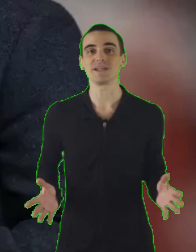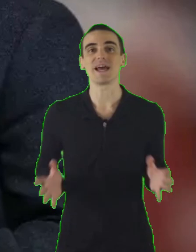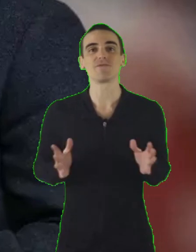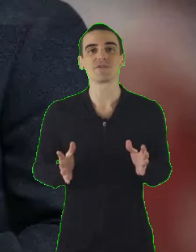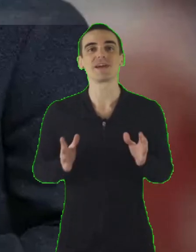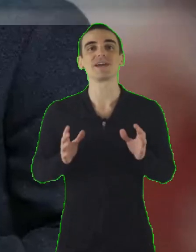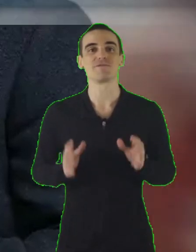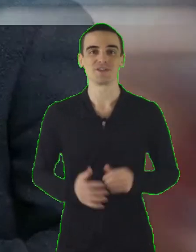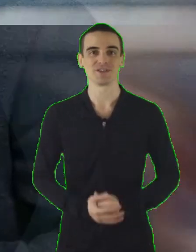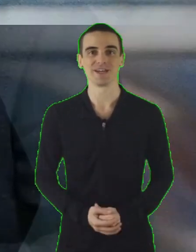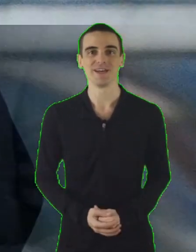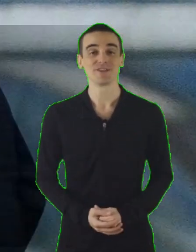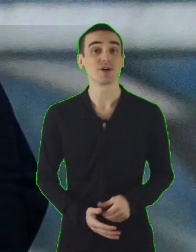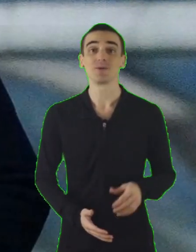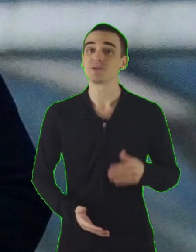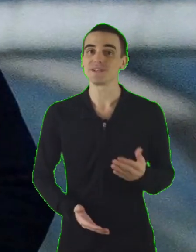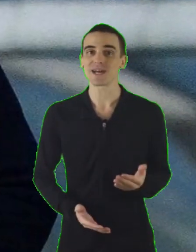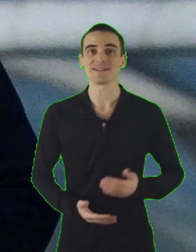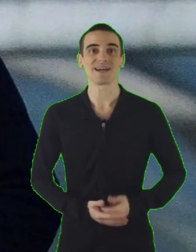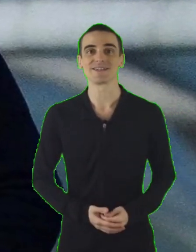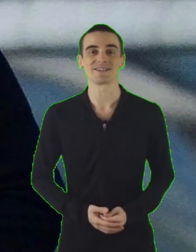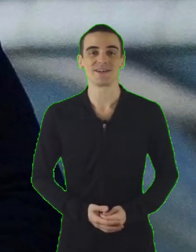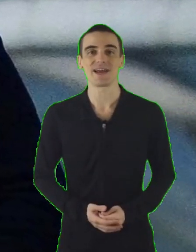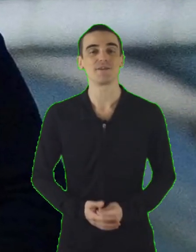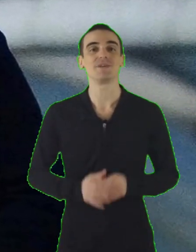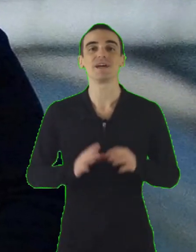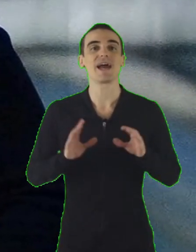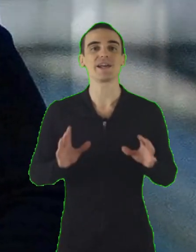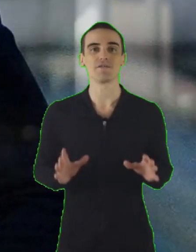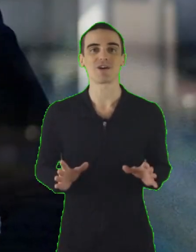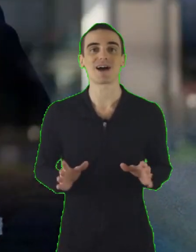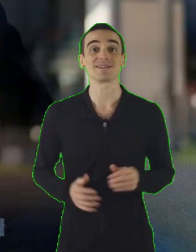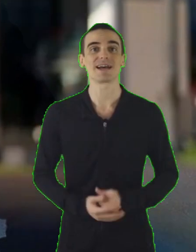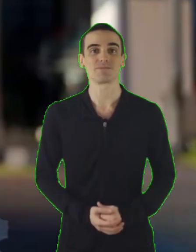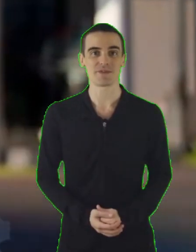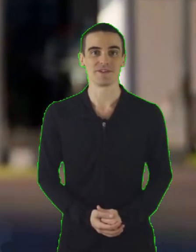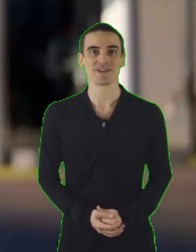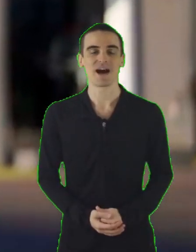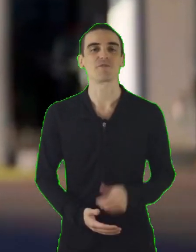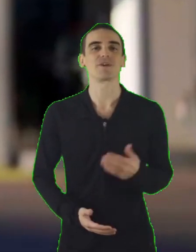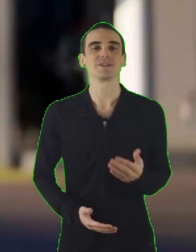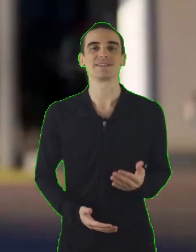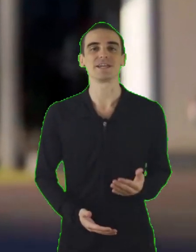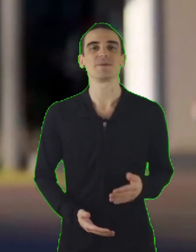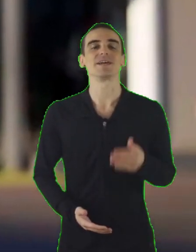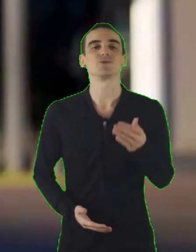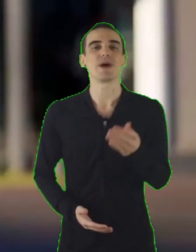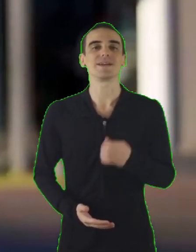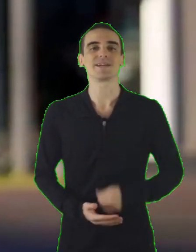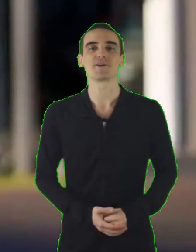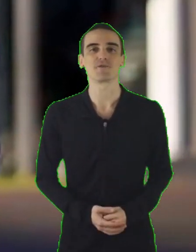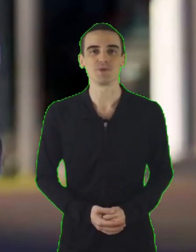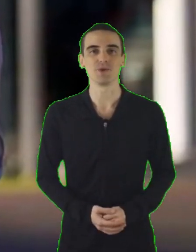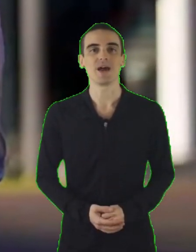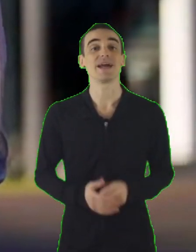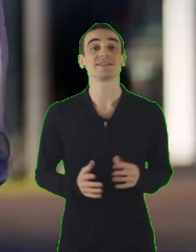formação acadêmica no país natal. Formou-se na Faculdade de Educação Física em 2006. Apesar de escola de técnicos da Argentina ter